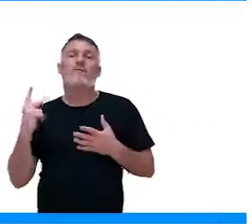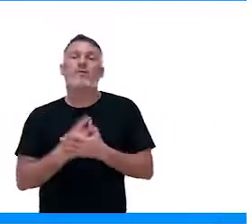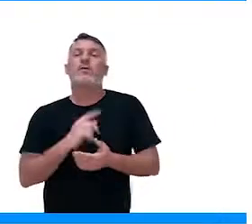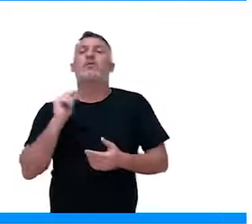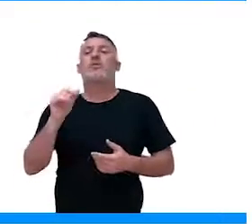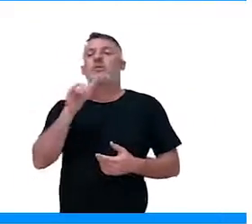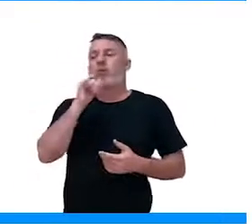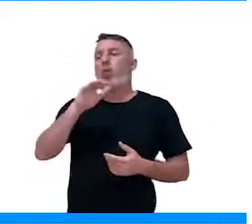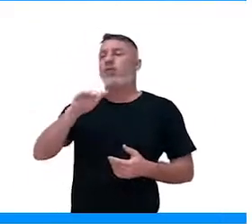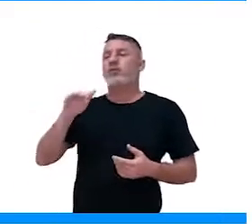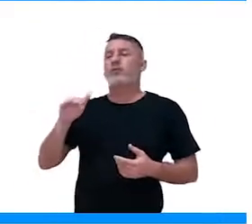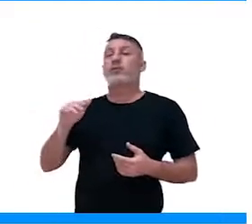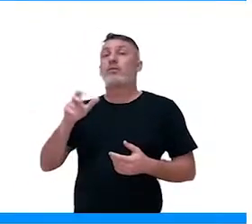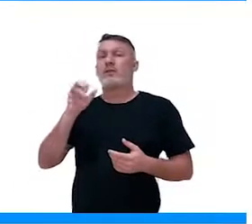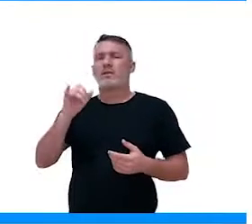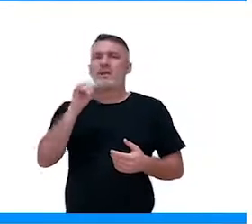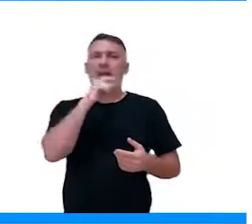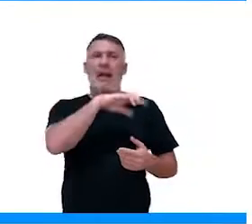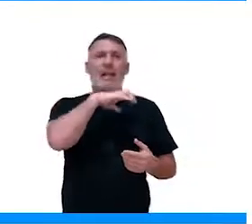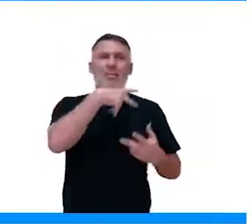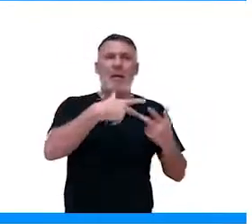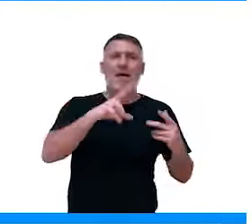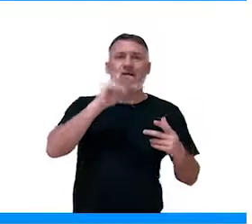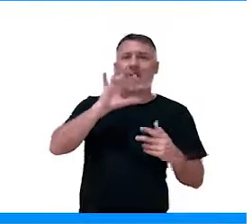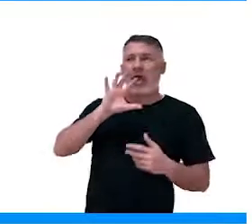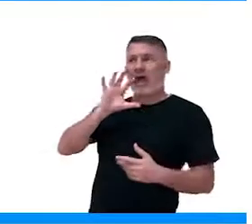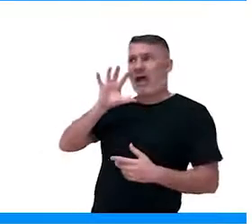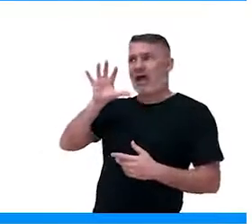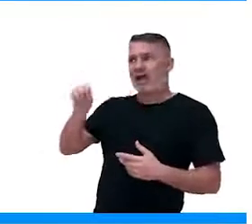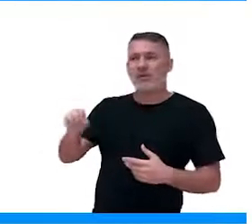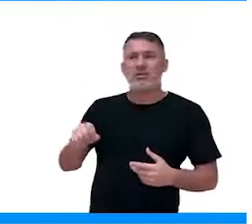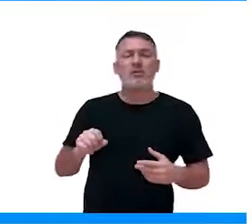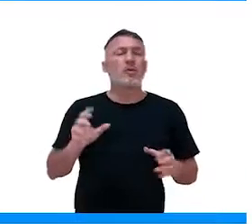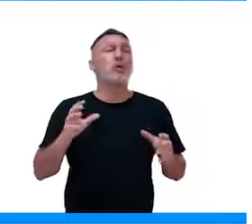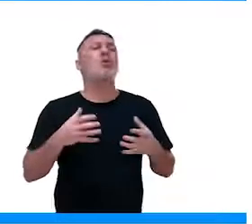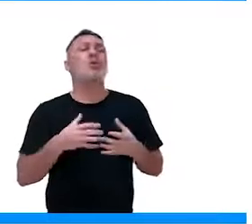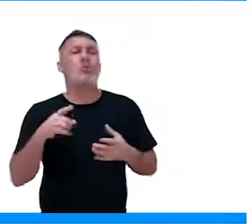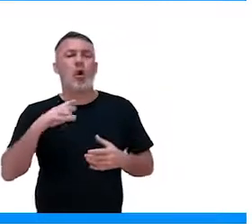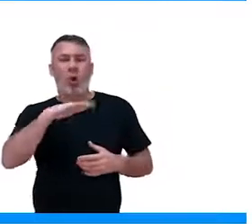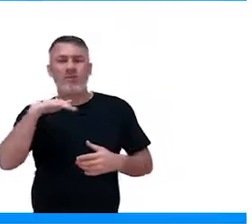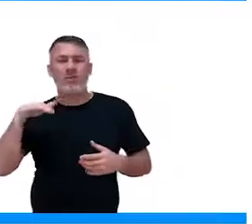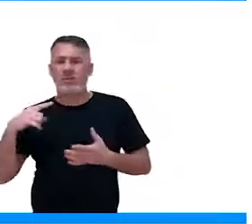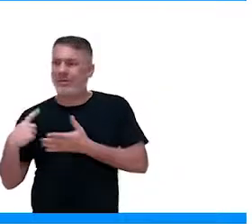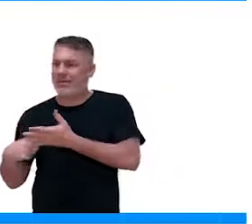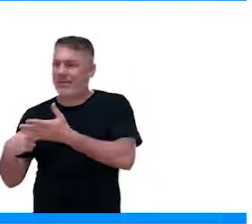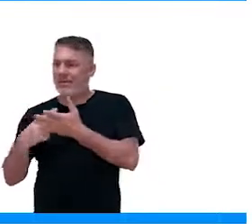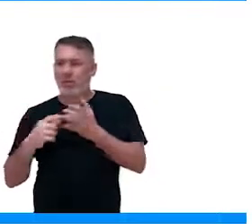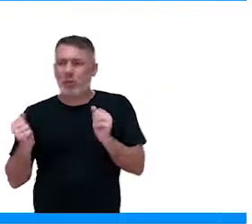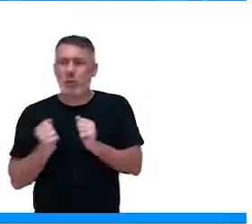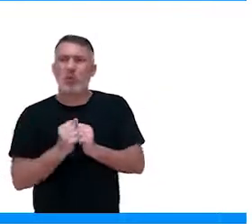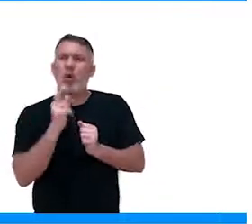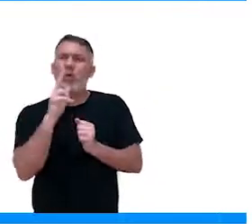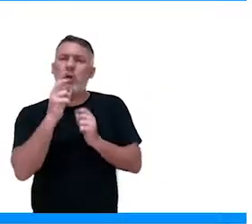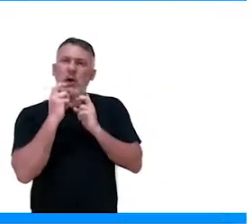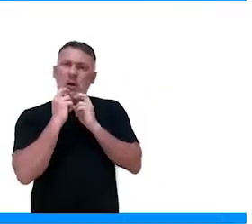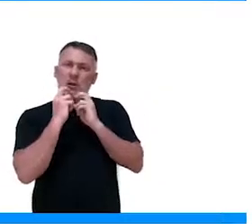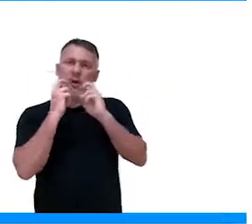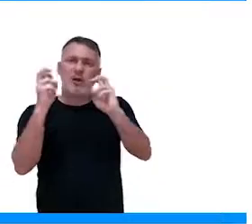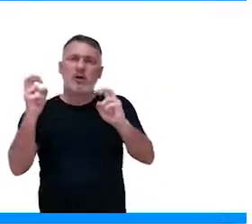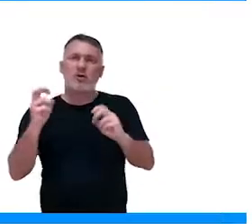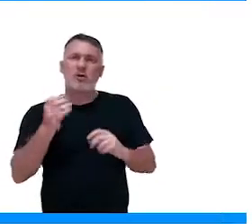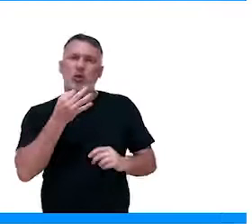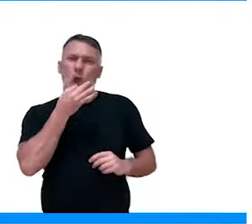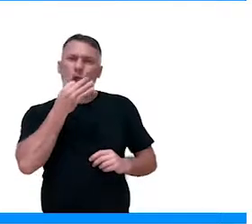chegando um animal, um predador muito grande, eles se unem e produzem um som que amedronta